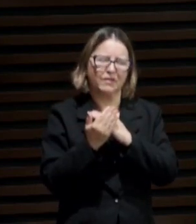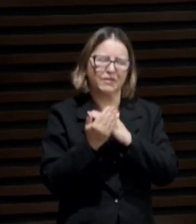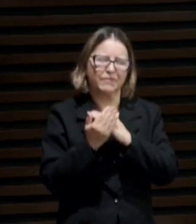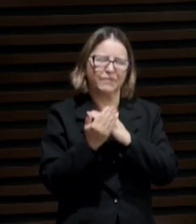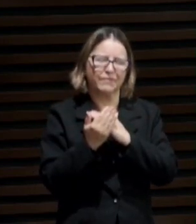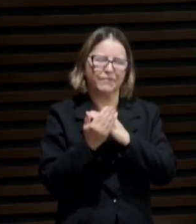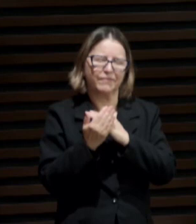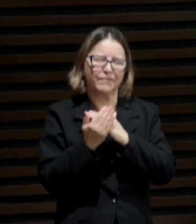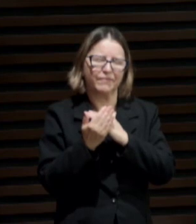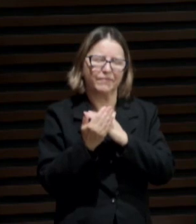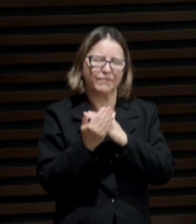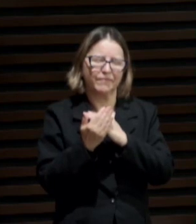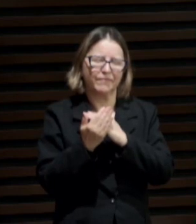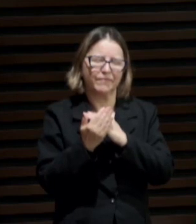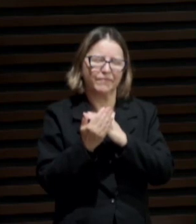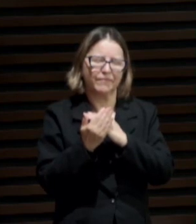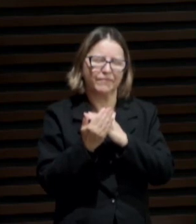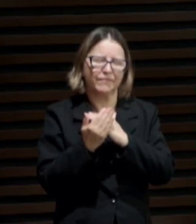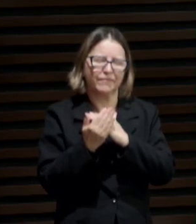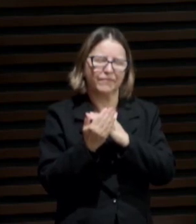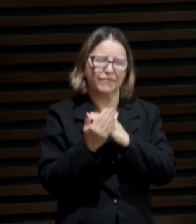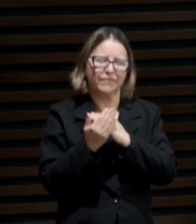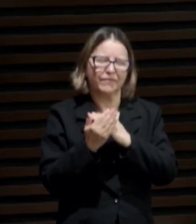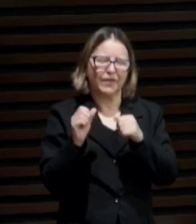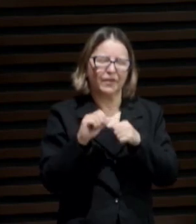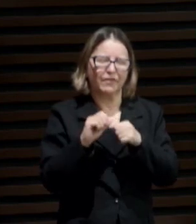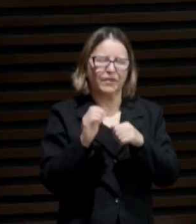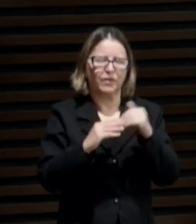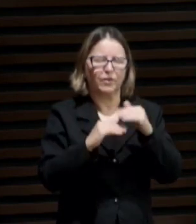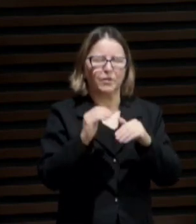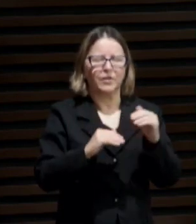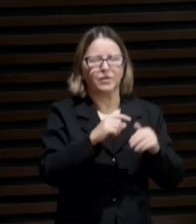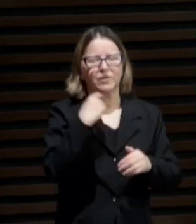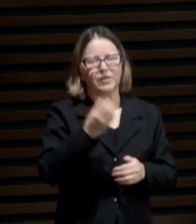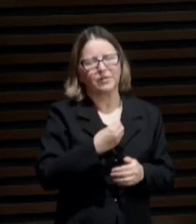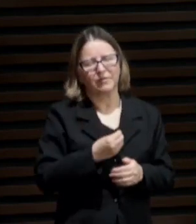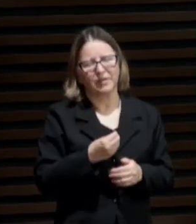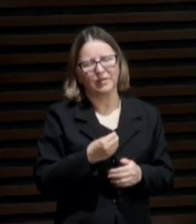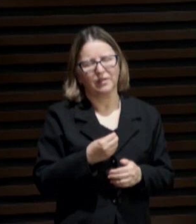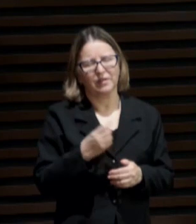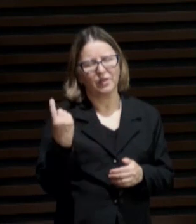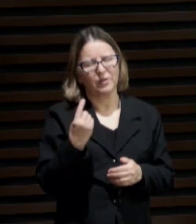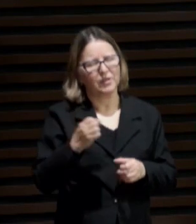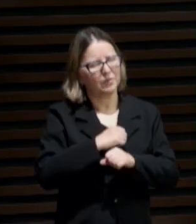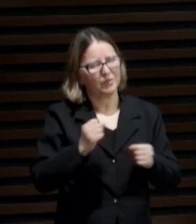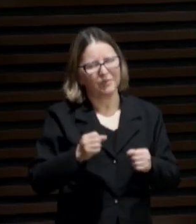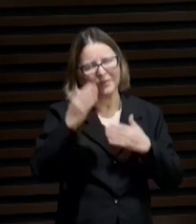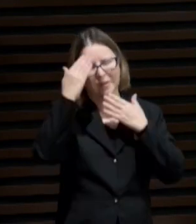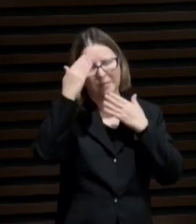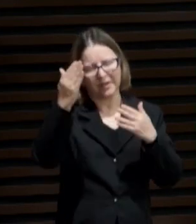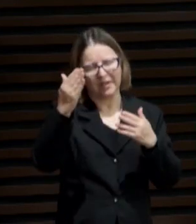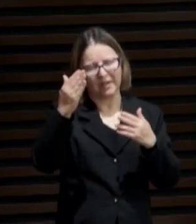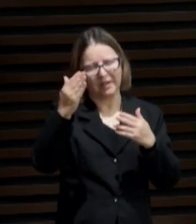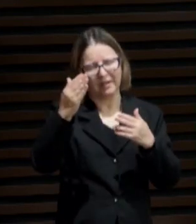a Tua operação nas nossas vidas, nós nada podemos e nada somos. Muito obrigado, Pai, por sermos